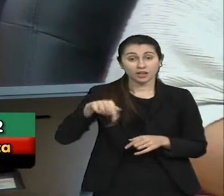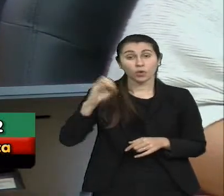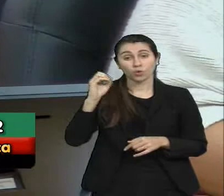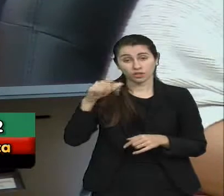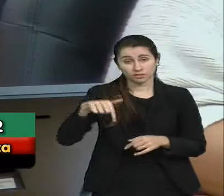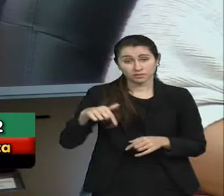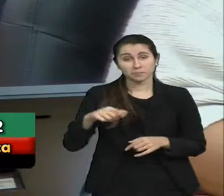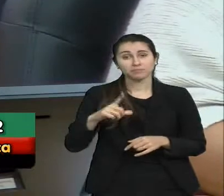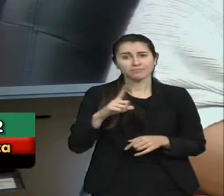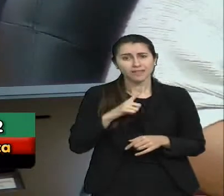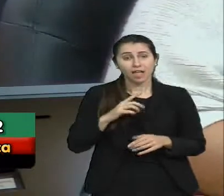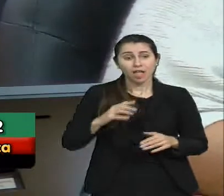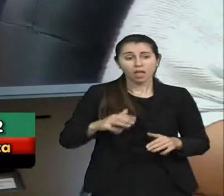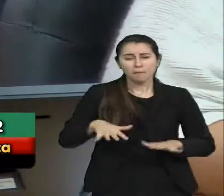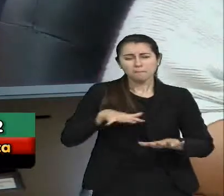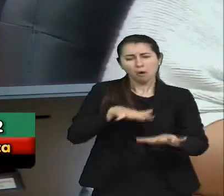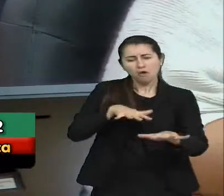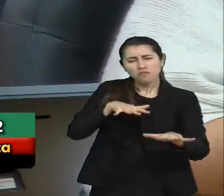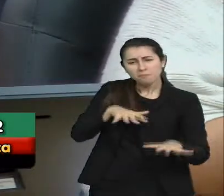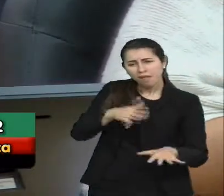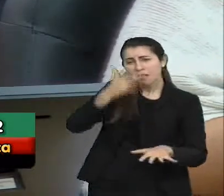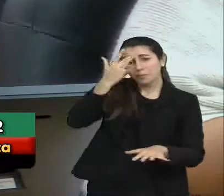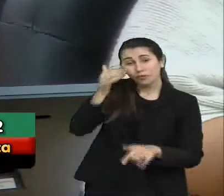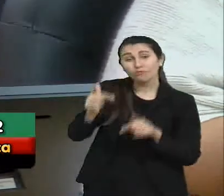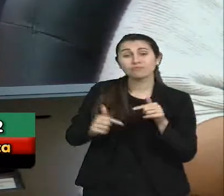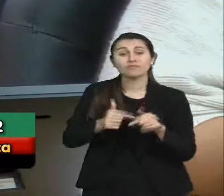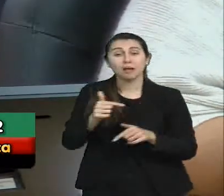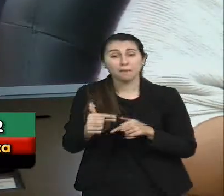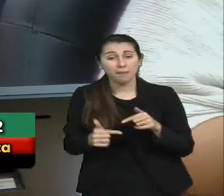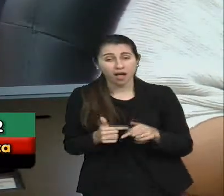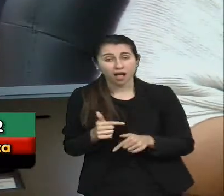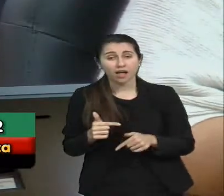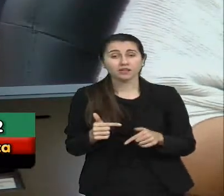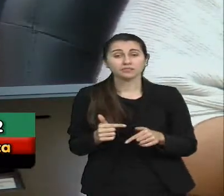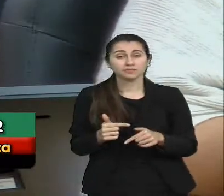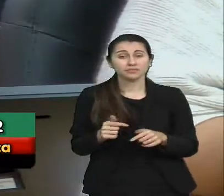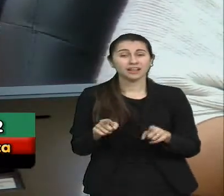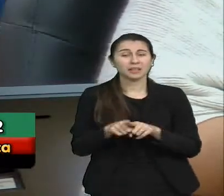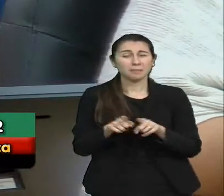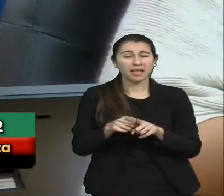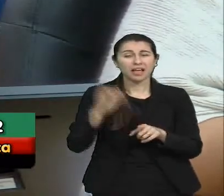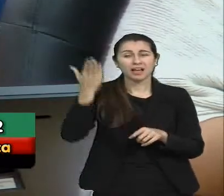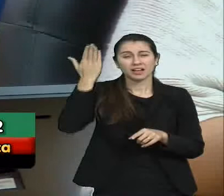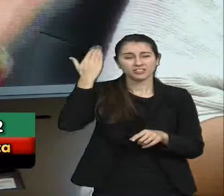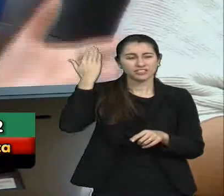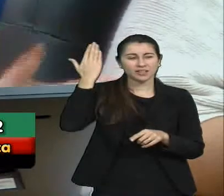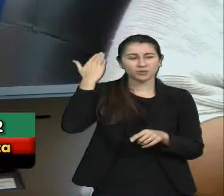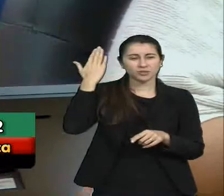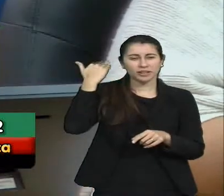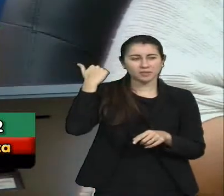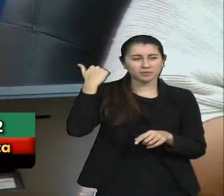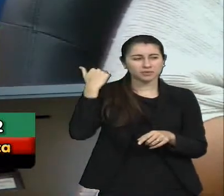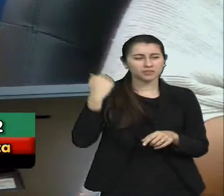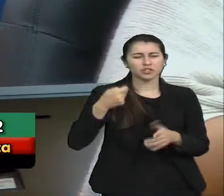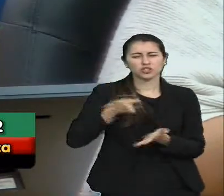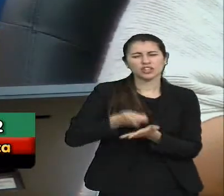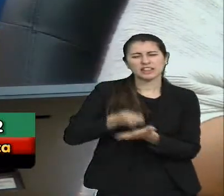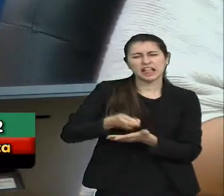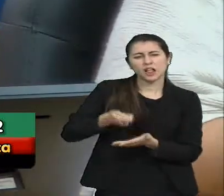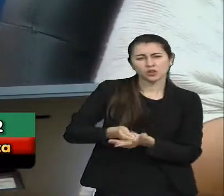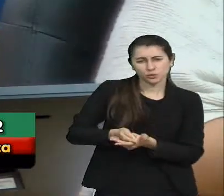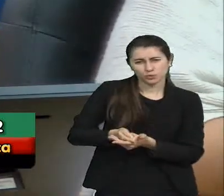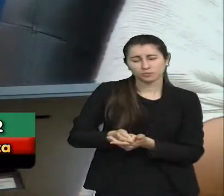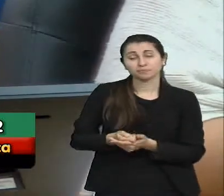um forte movimento para os trabalhadores e dentro da ditadura militar. Então, a gente vai estar realizando aqui, sexta-feira, uma